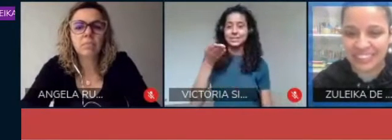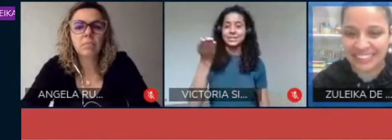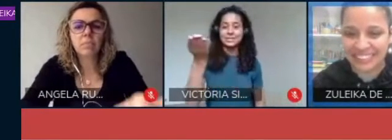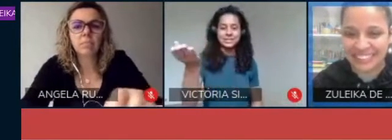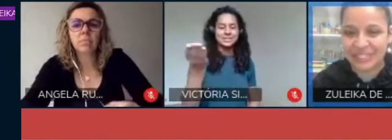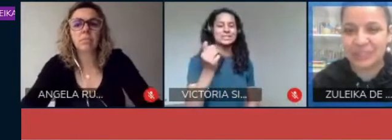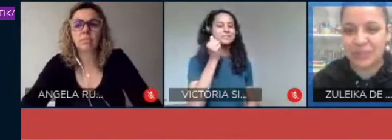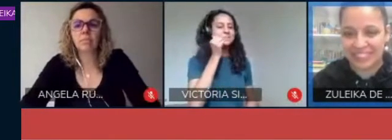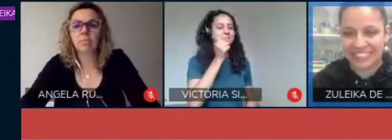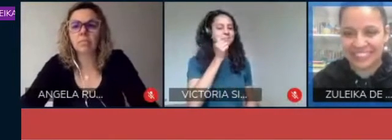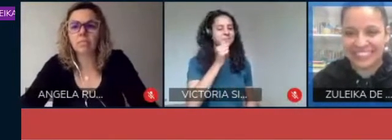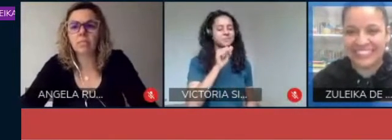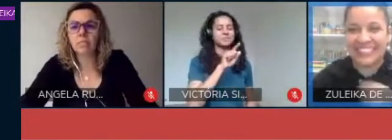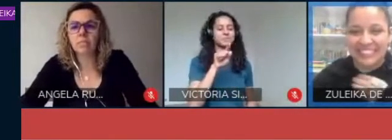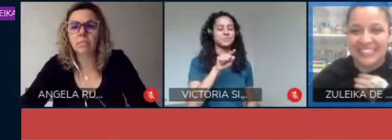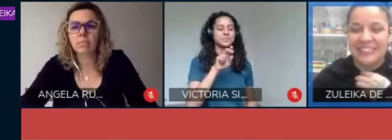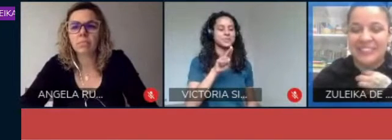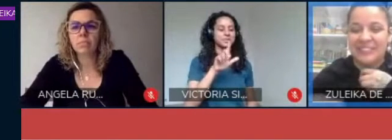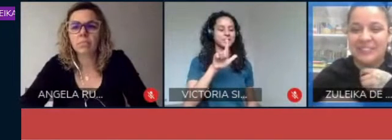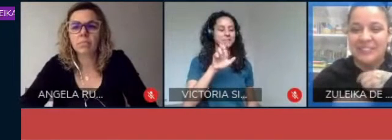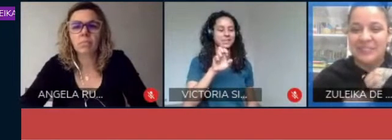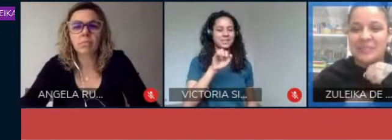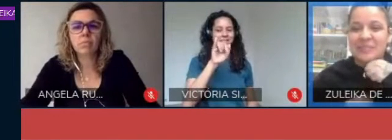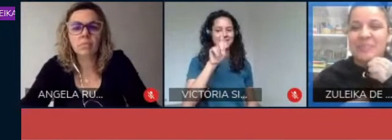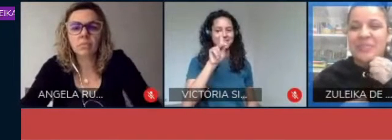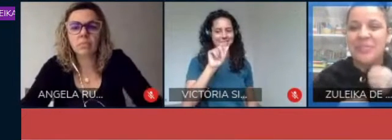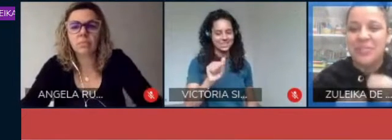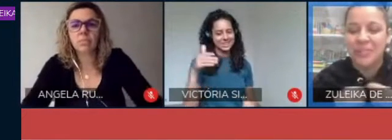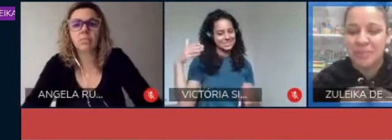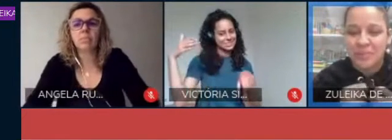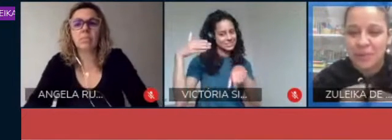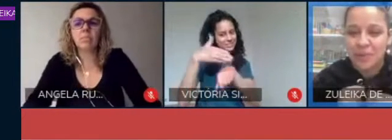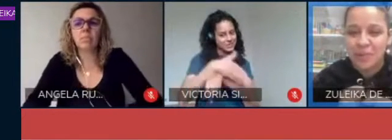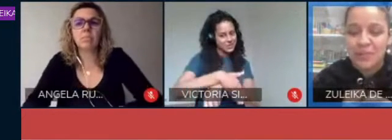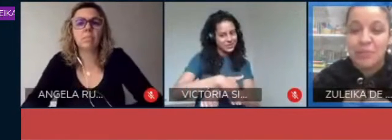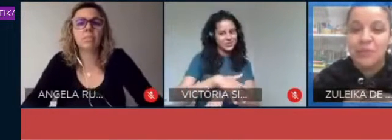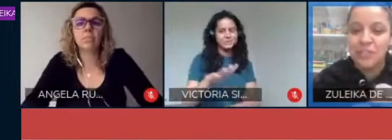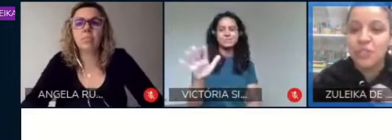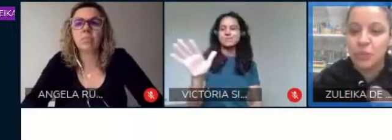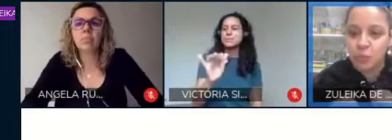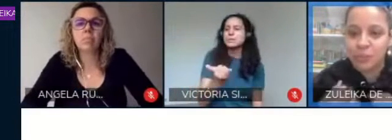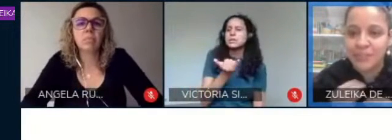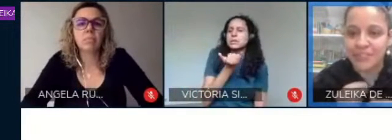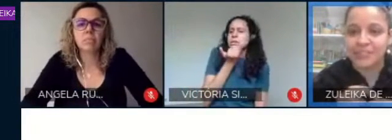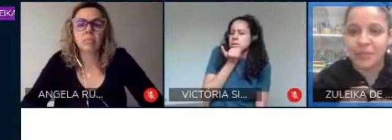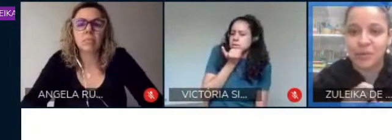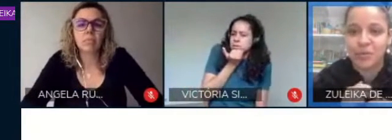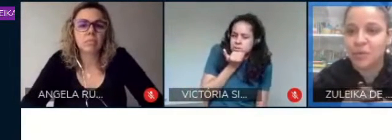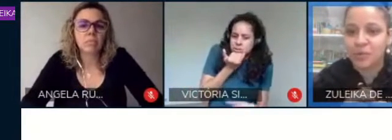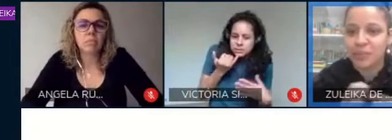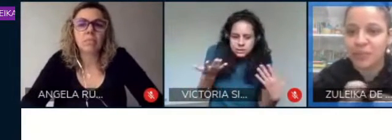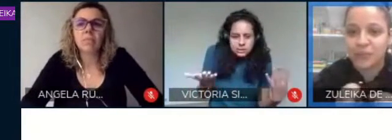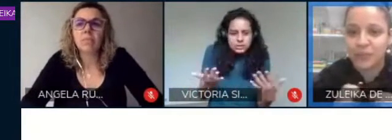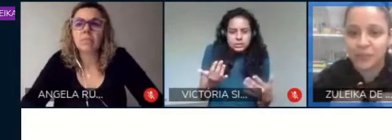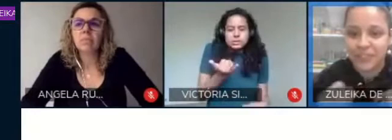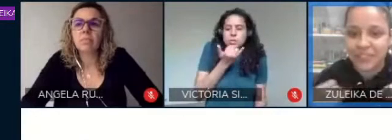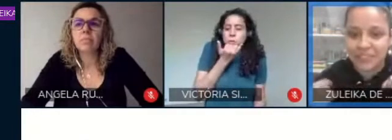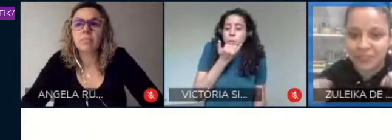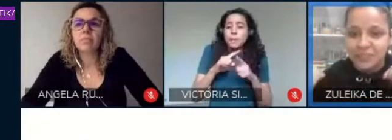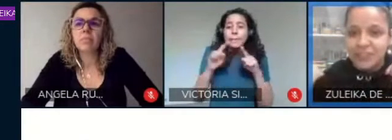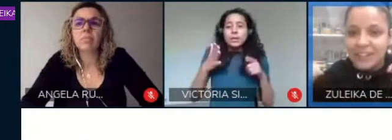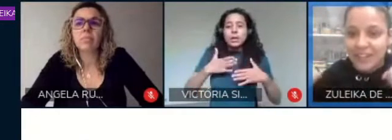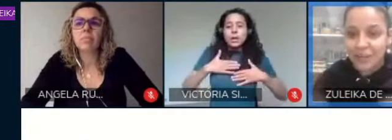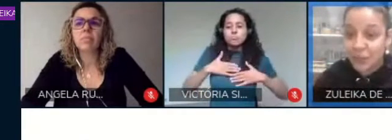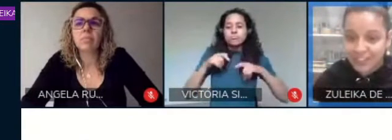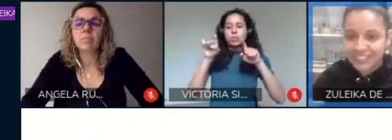Bom dia. Oi. Bom dia, Zuleika chegou. Bom dia, pessoal. Eu peço mil desculpas. Meu computador